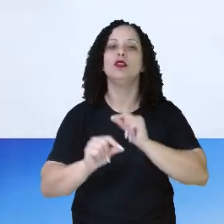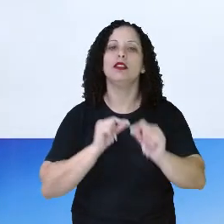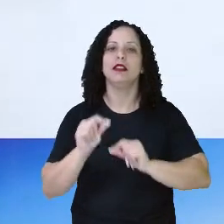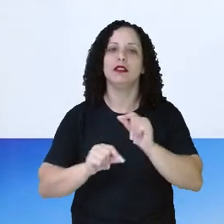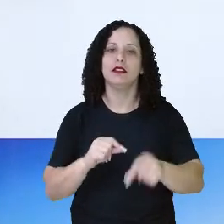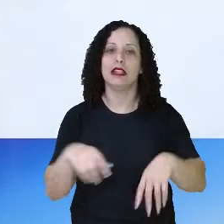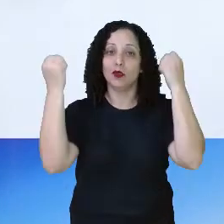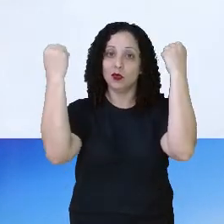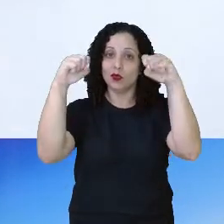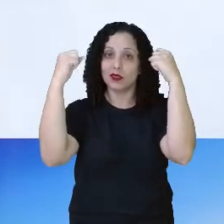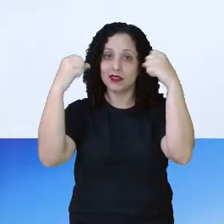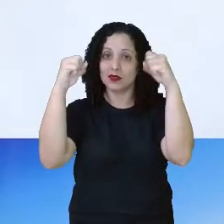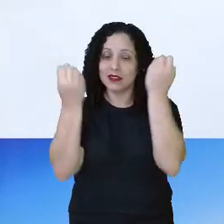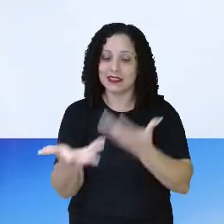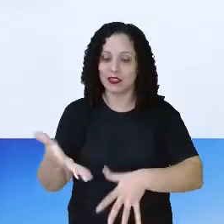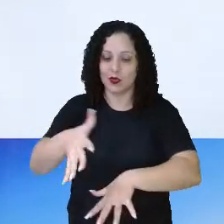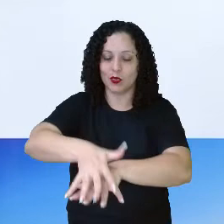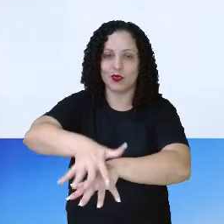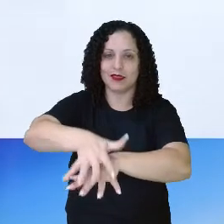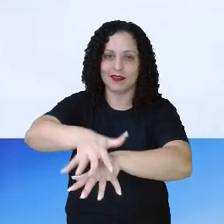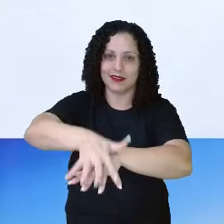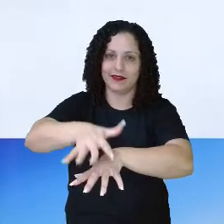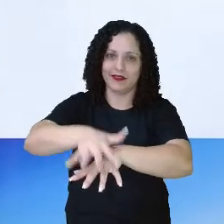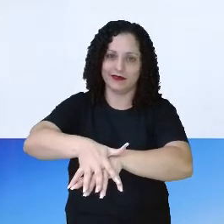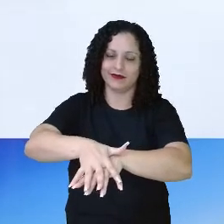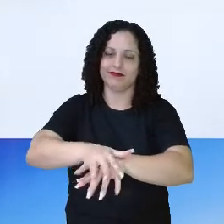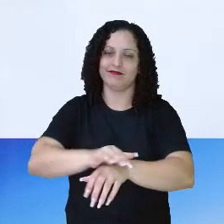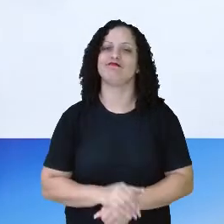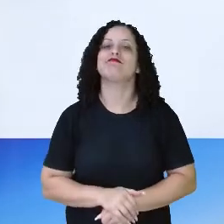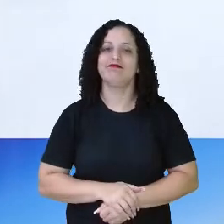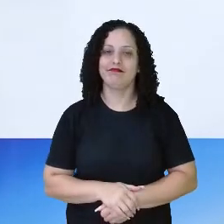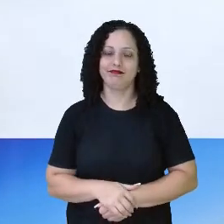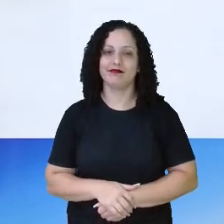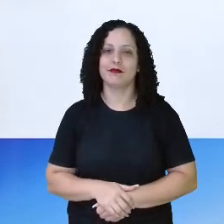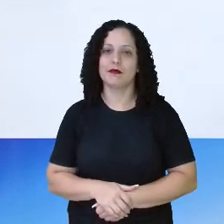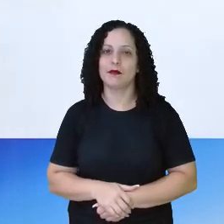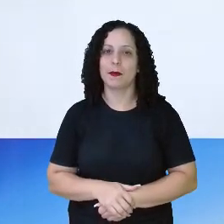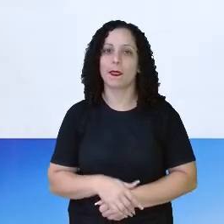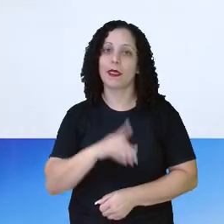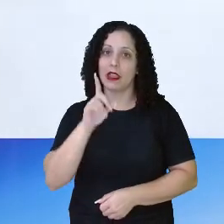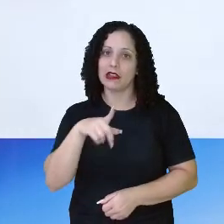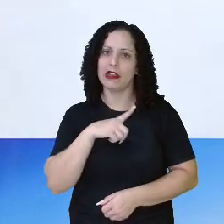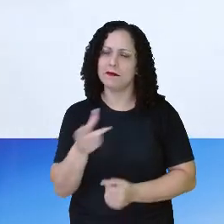educação física inclusiva. Então, uma pequena